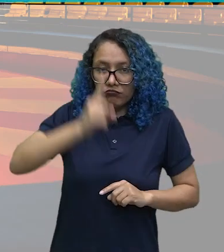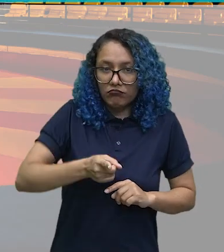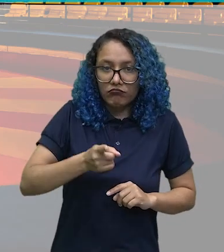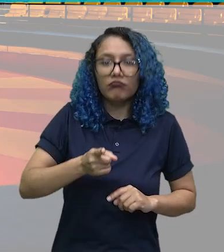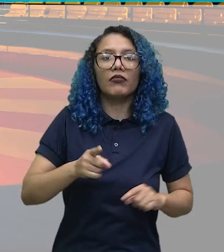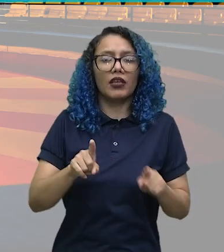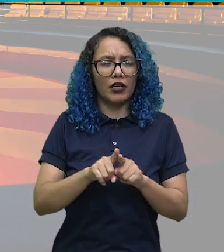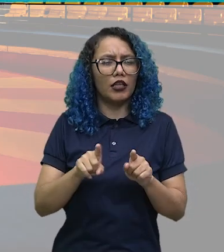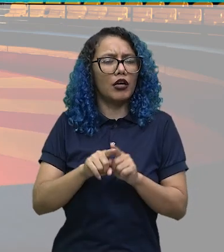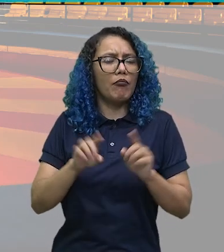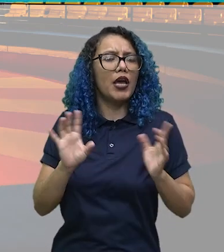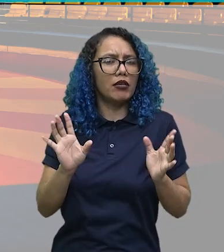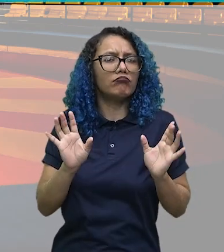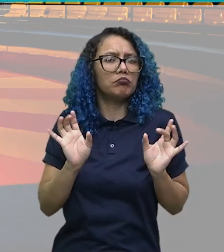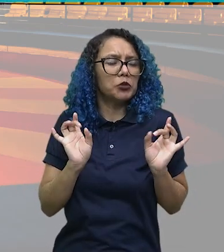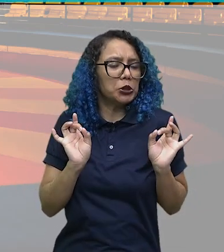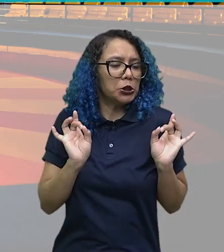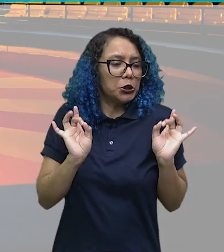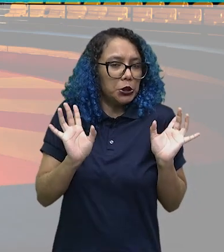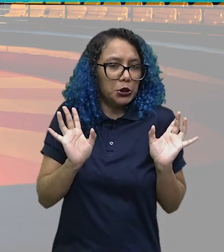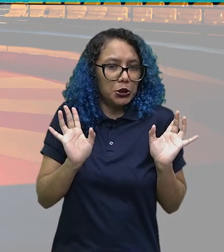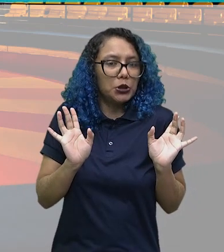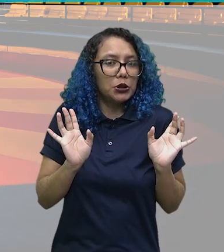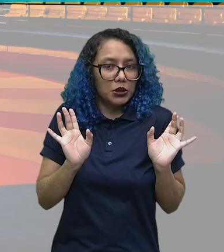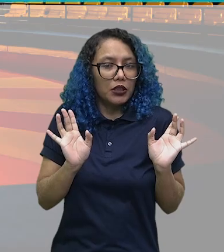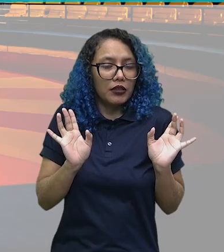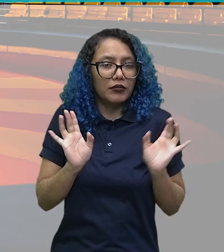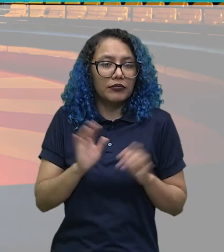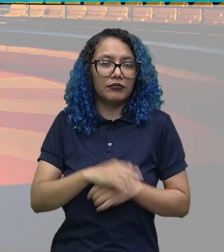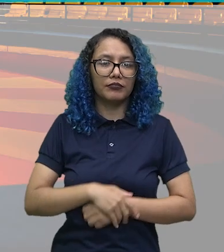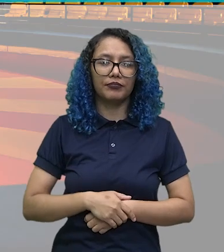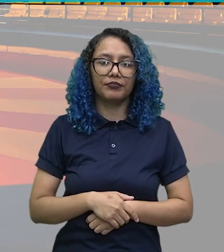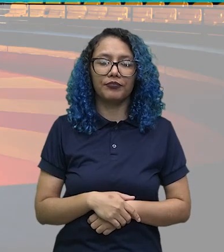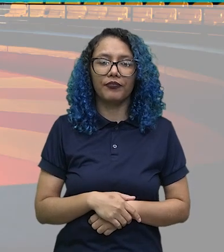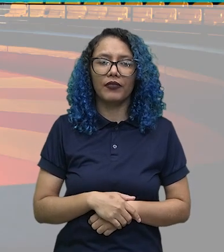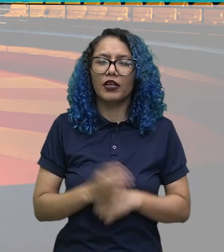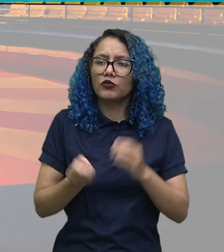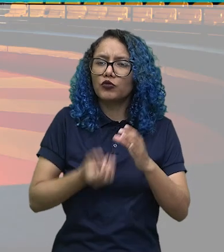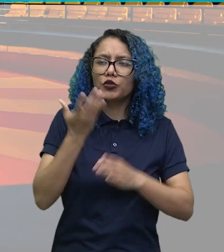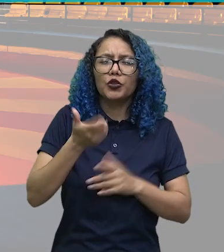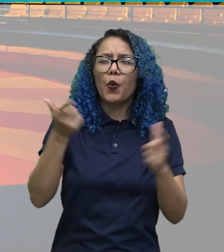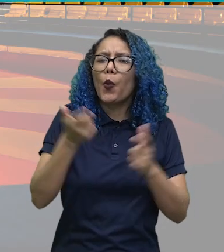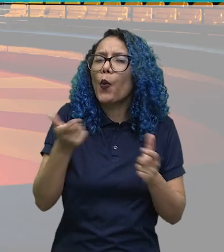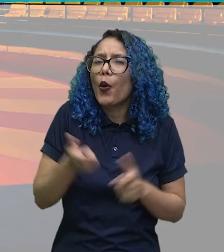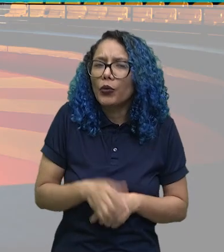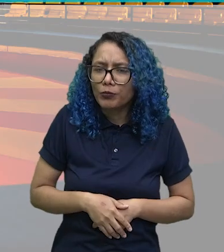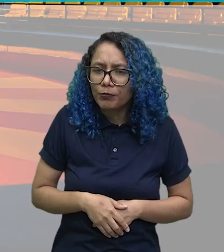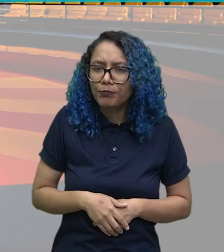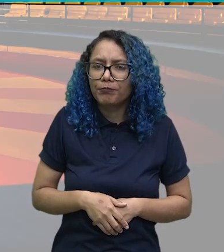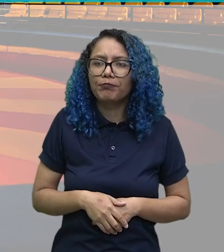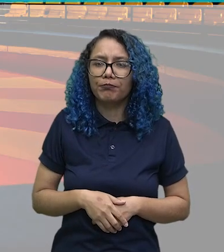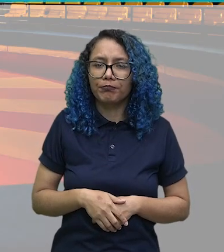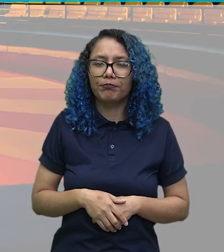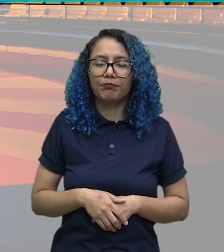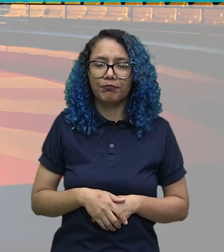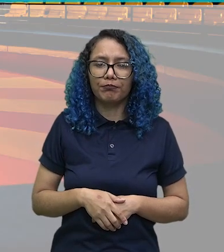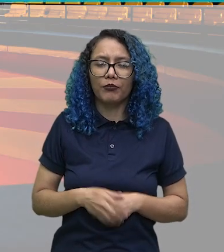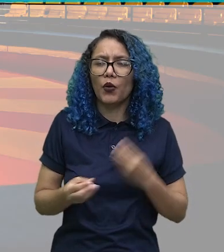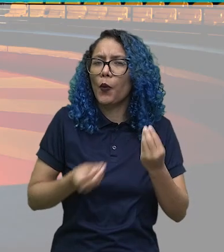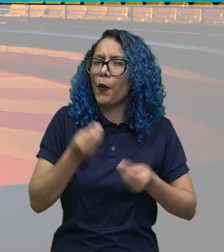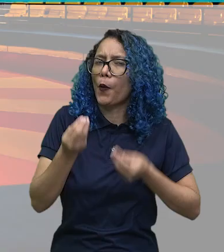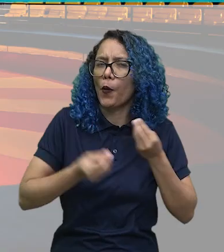e refinado e tem uma poesia no picadeiro. A origem dele, ele surgiu, ele